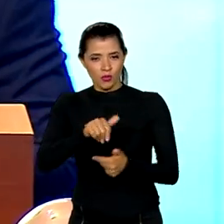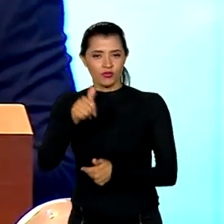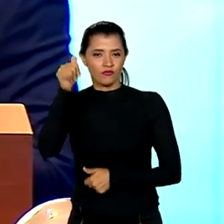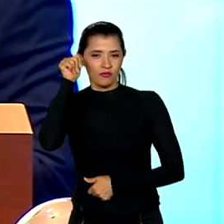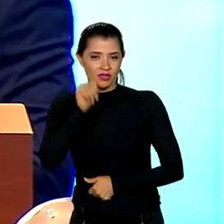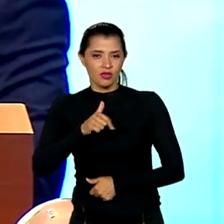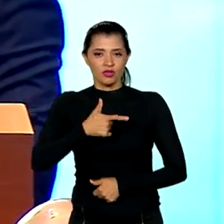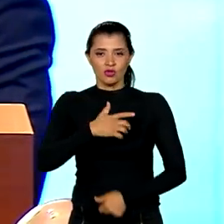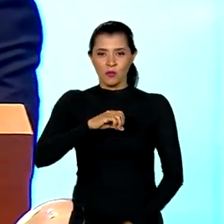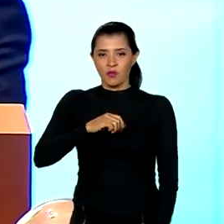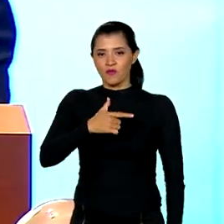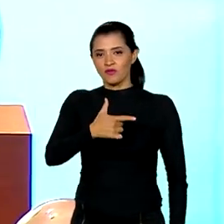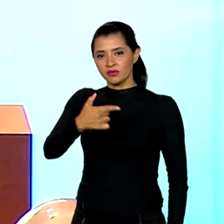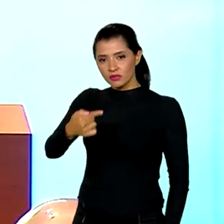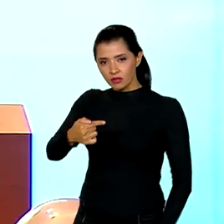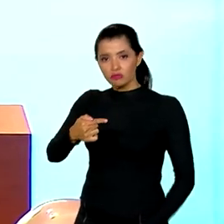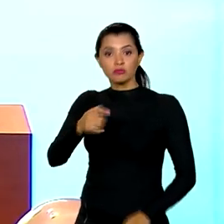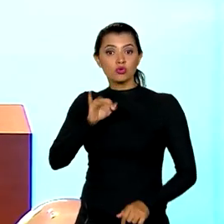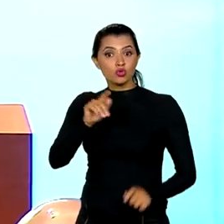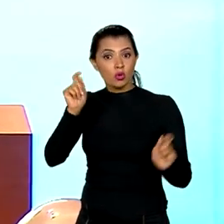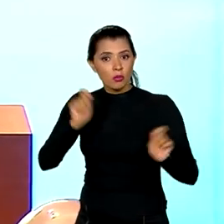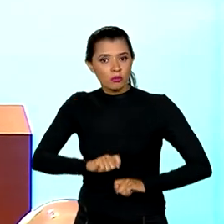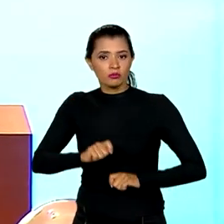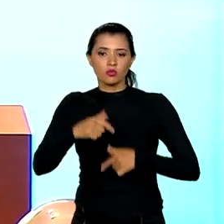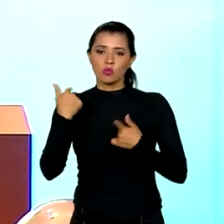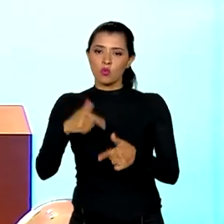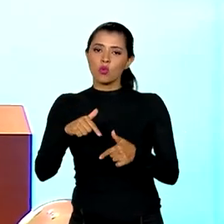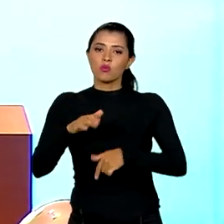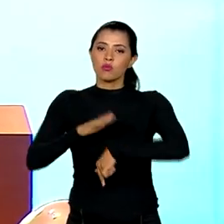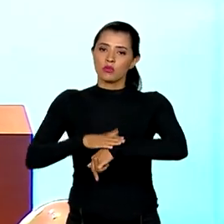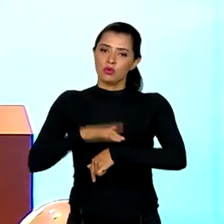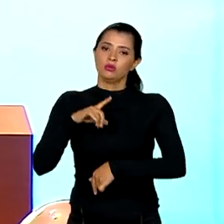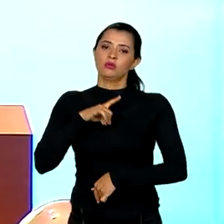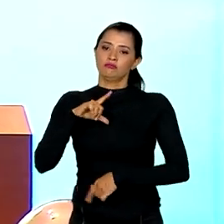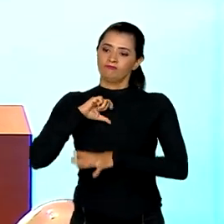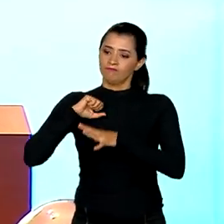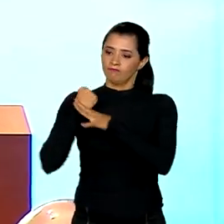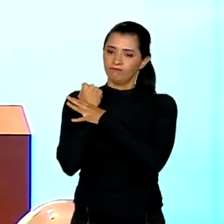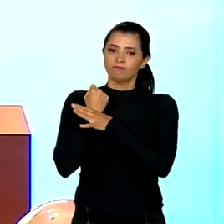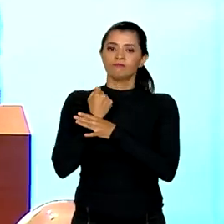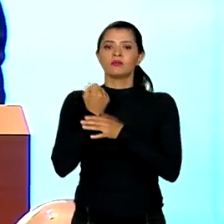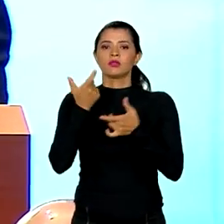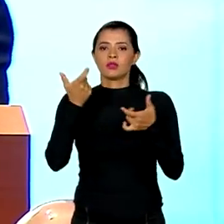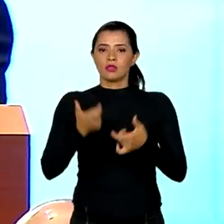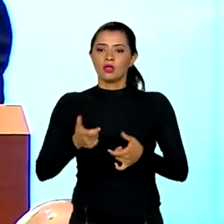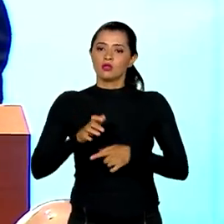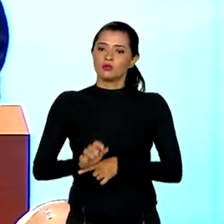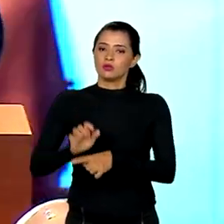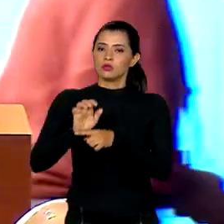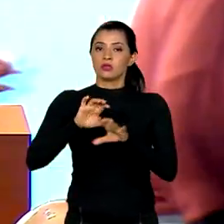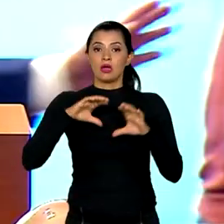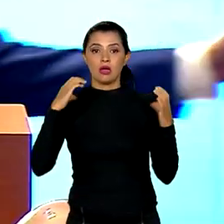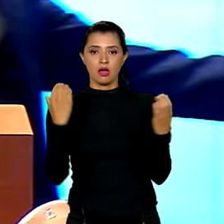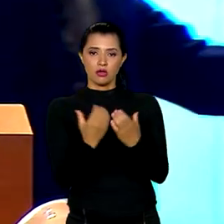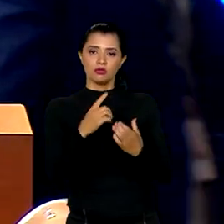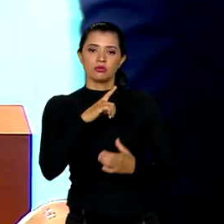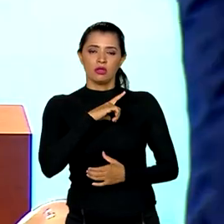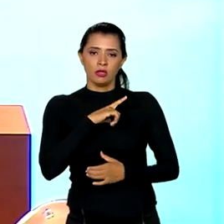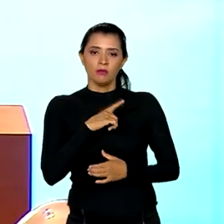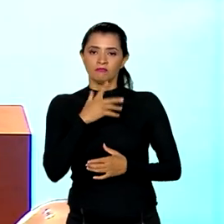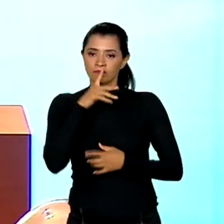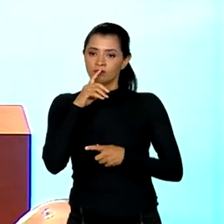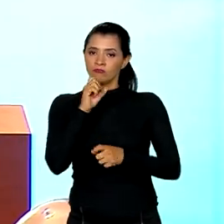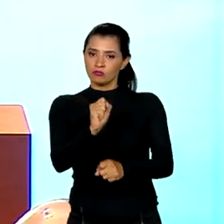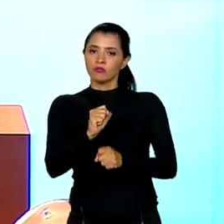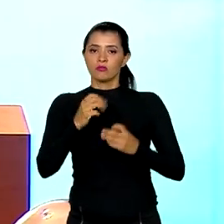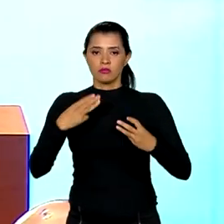2027. E nós só podemos trabalhar nisso no momento em que tivermos segurança nos estados, tivermos a garantia que teremos uma corrente de forças